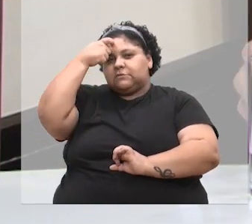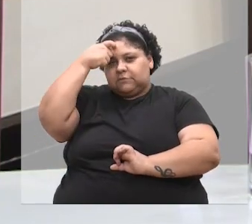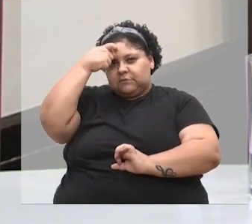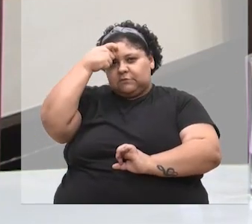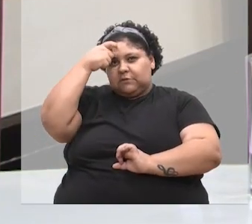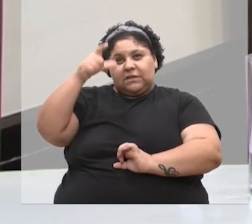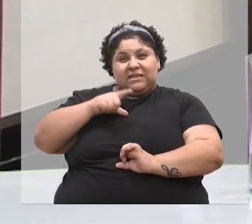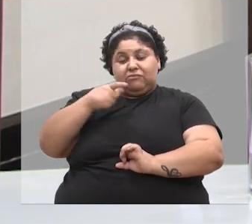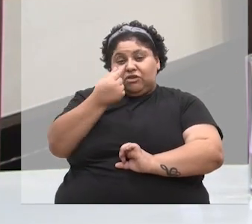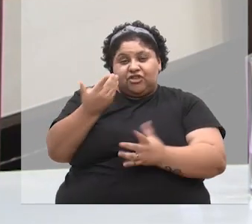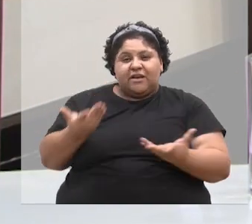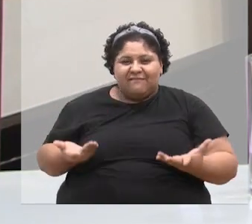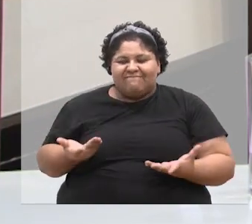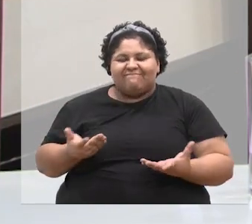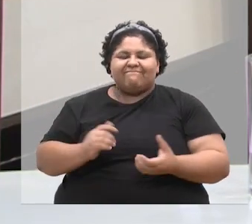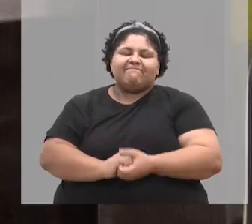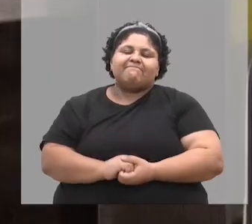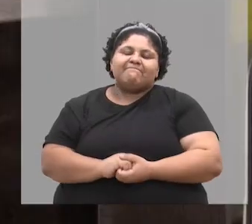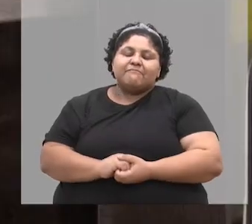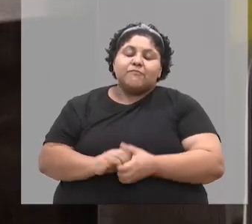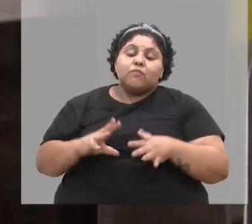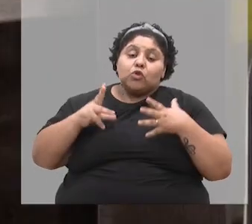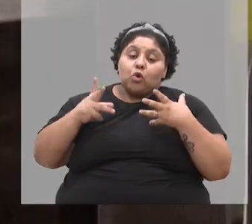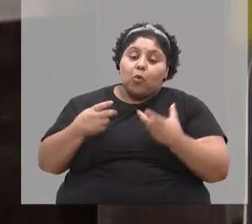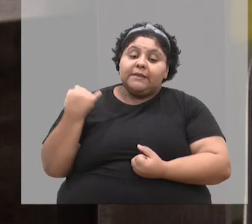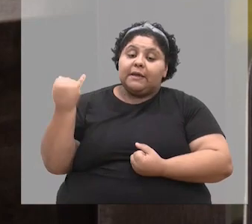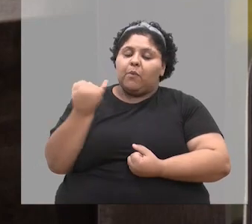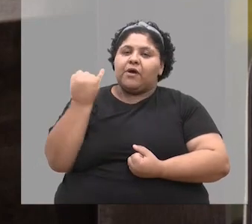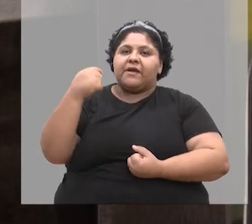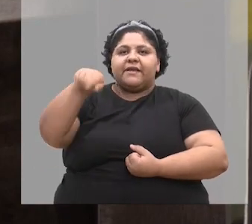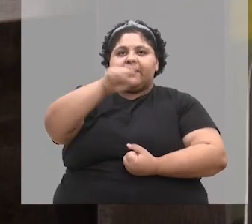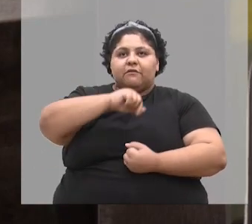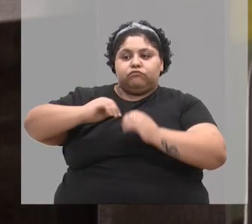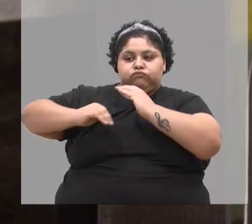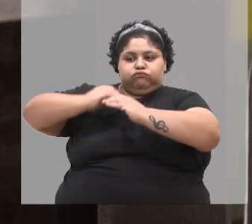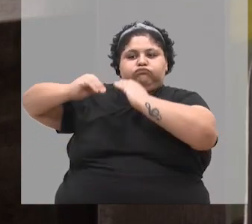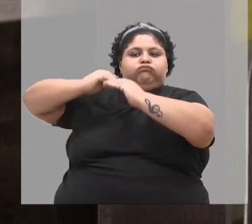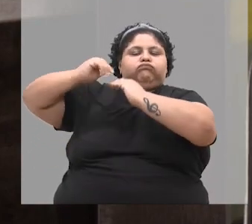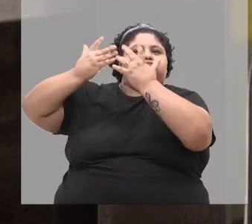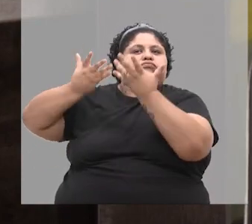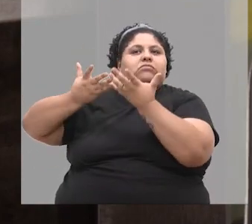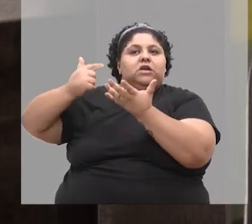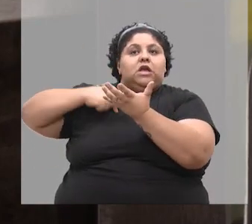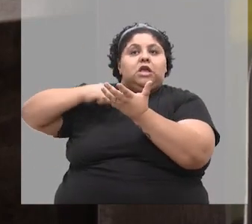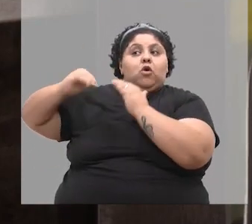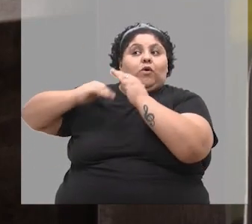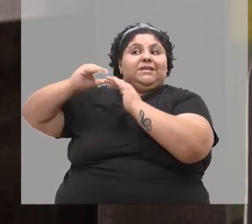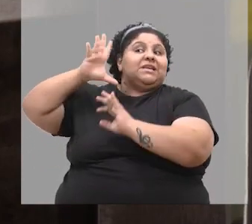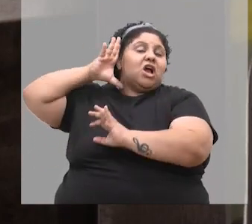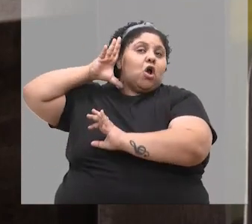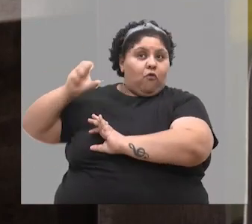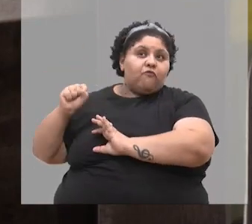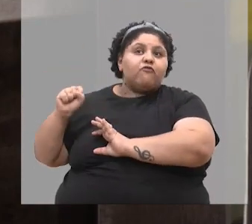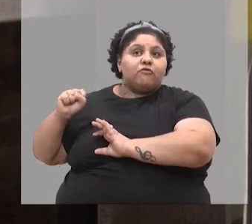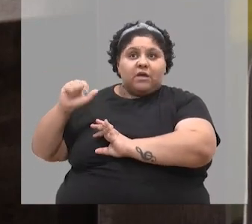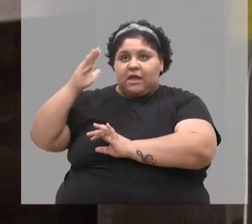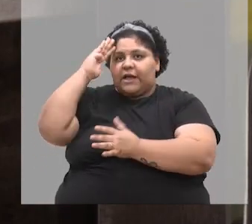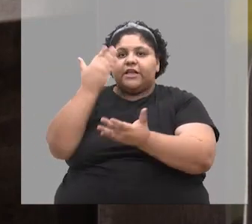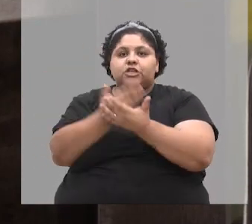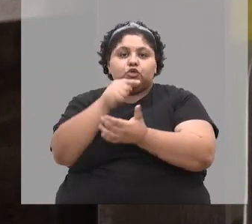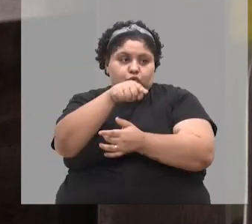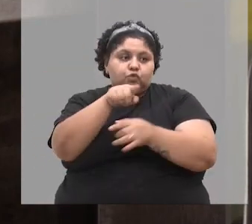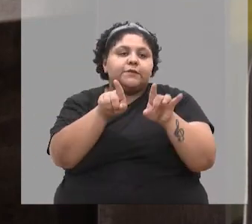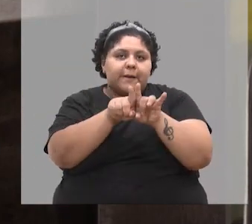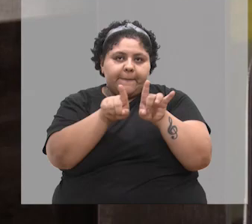de conscientização sem fim, praticamente. Exatamente, né? E o quanto é importante, porque a gente cresceu, Fábio, e eu cresci ouvindo isso,